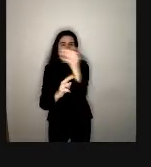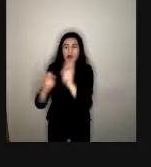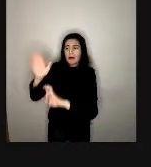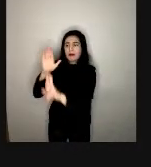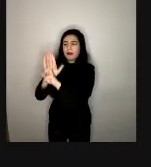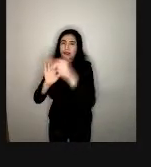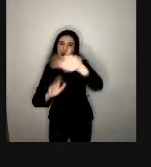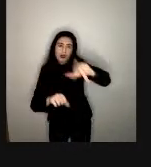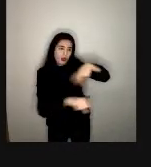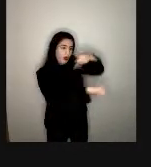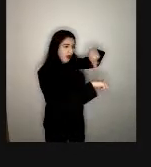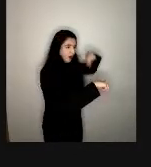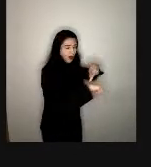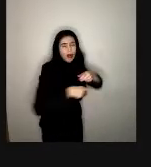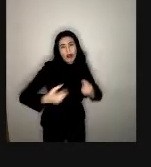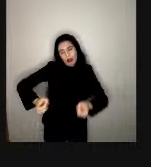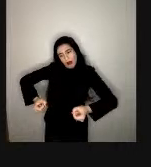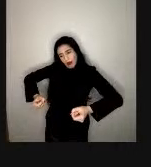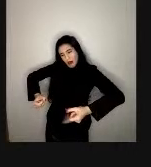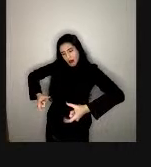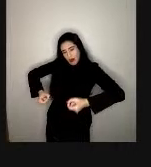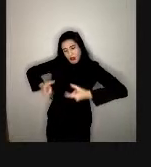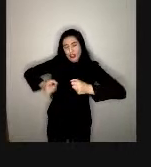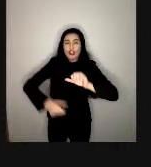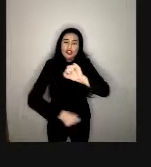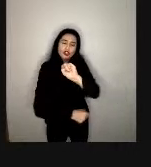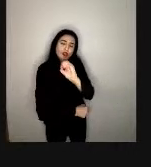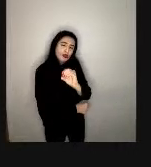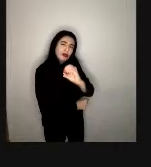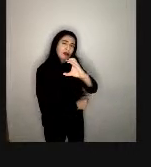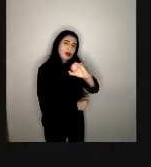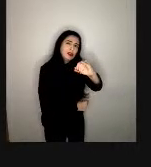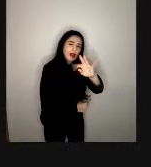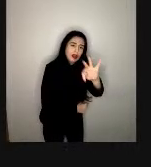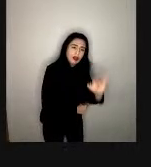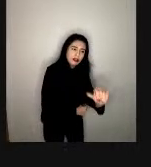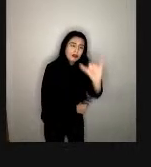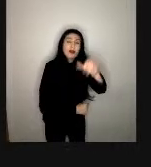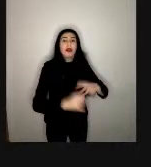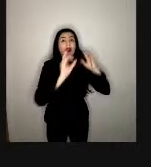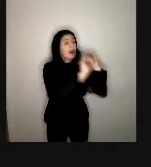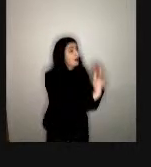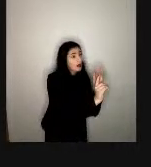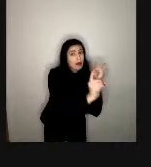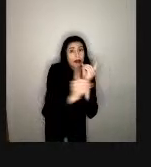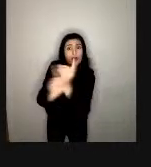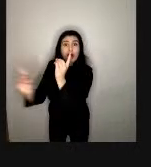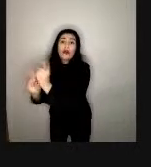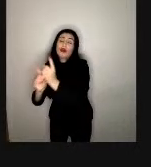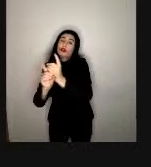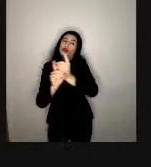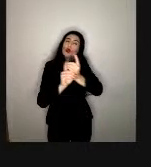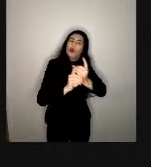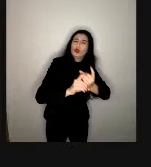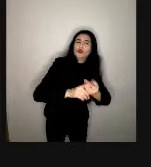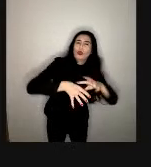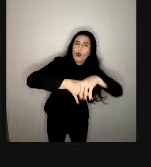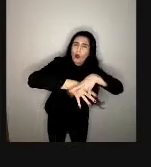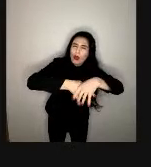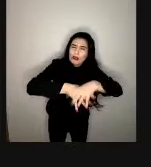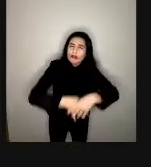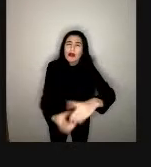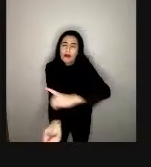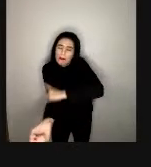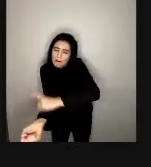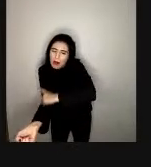Cancer Society, né, porque ia haver um encontro de doenças crônicas não transmissíveis, diabetes, doenças